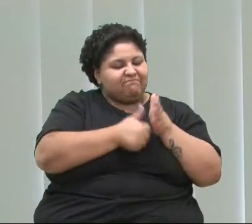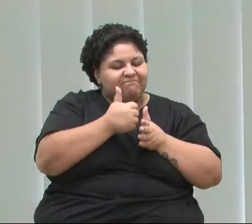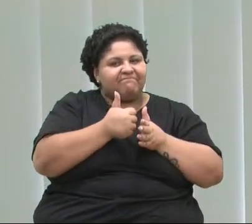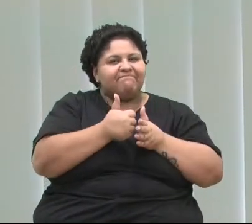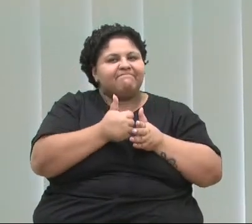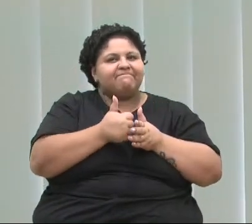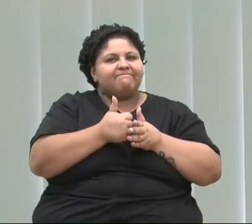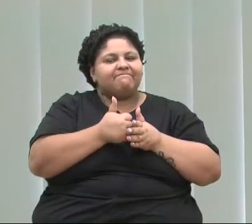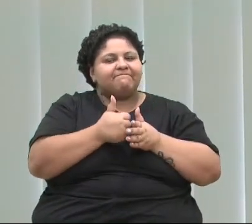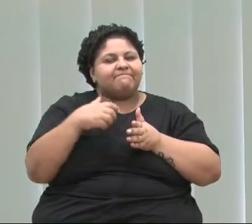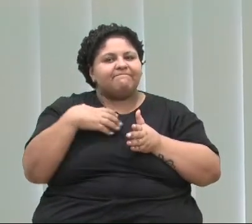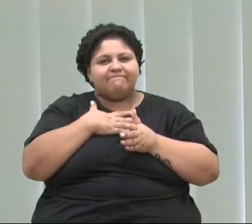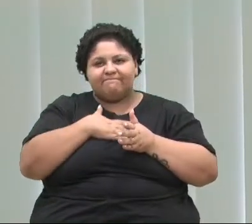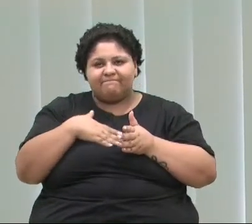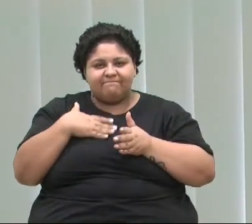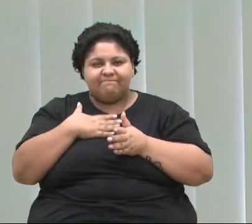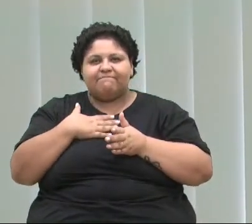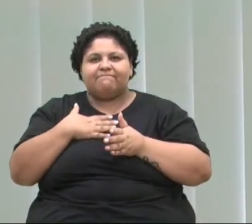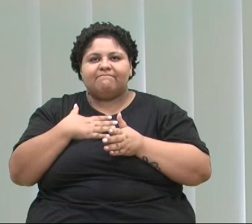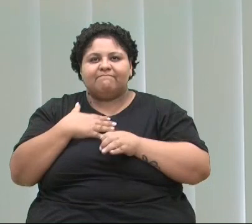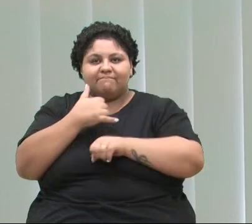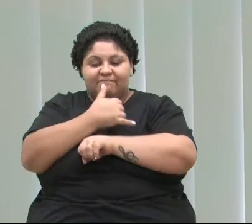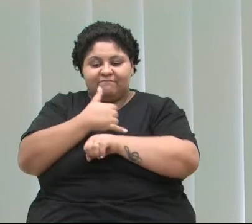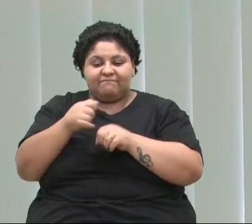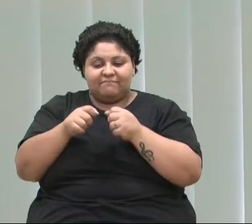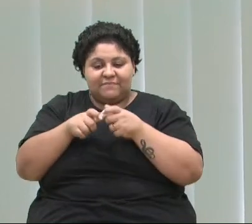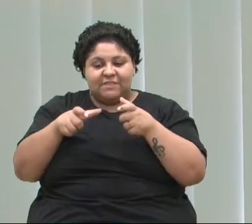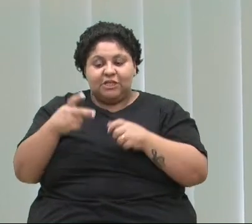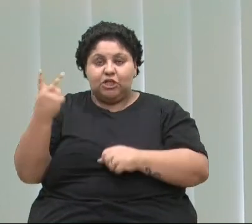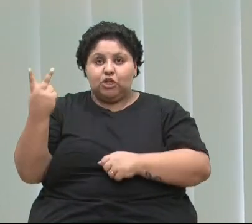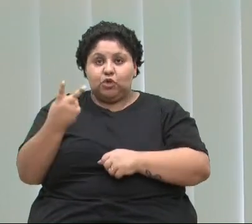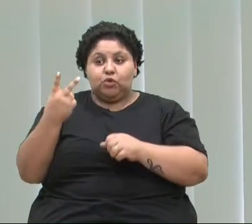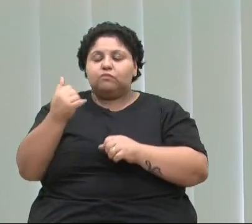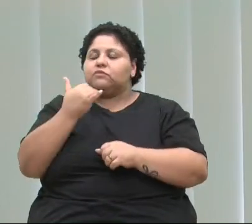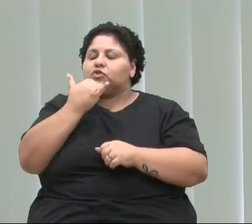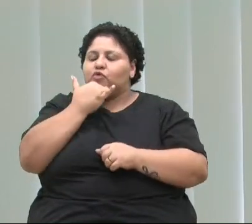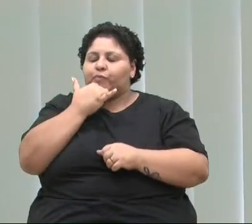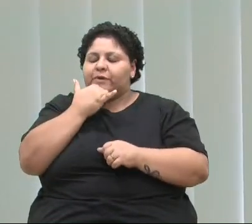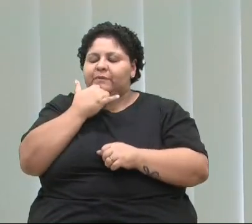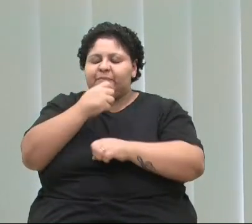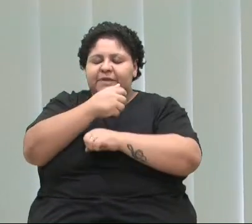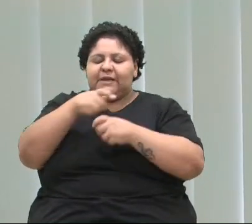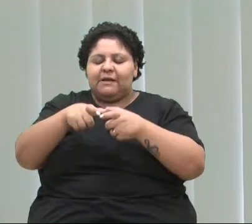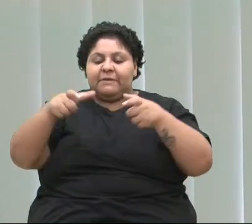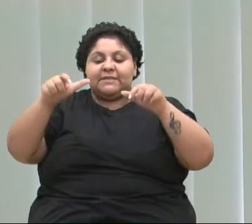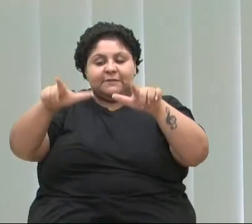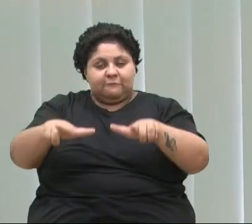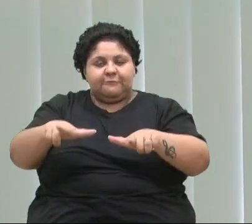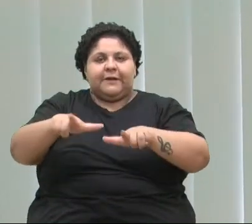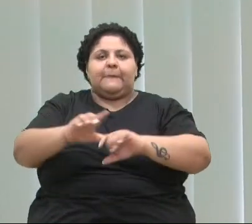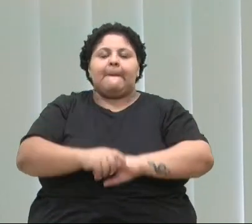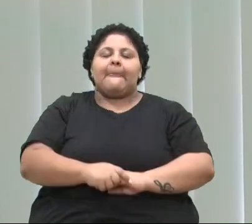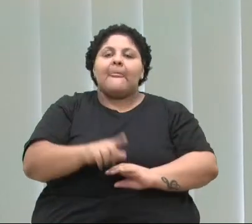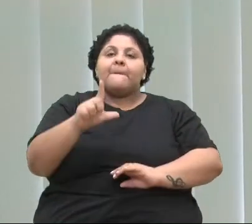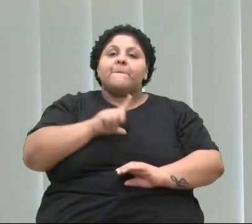das formas também passa pela ampliação do espaço. E nós temos alguns outros projetos também que em breve a gente